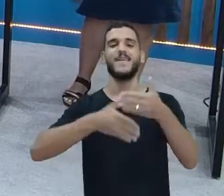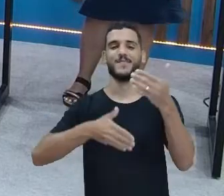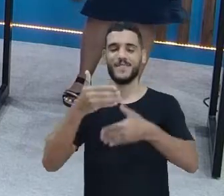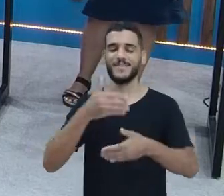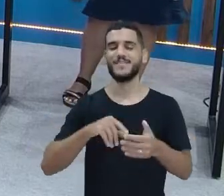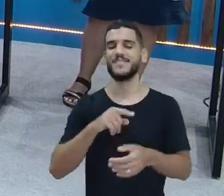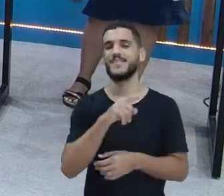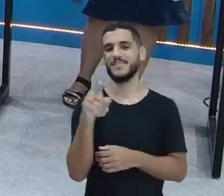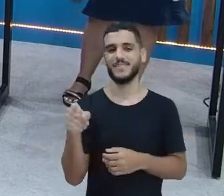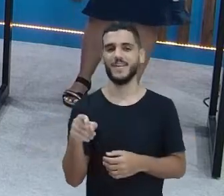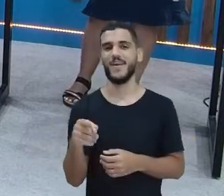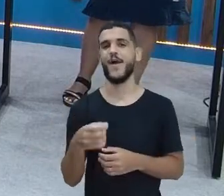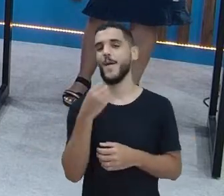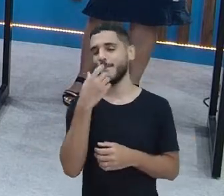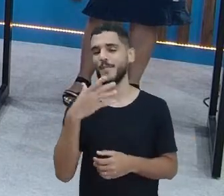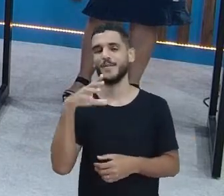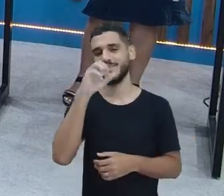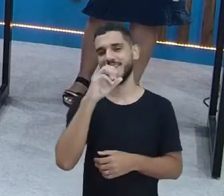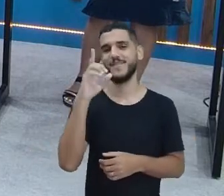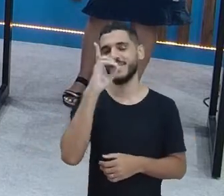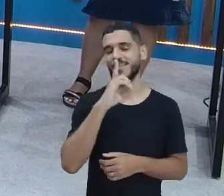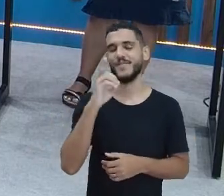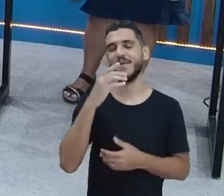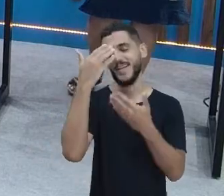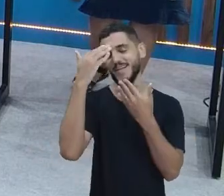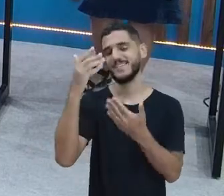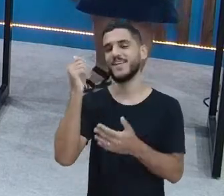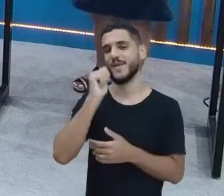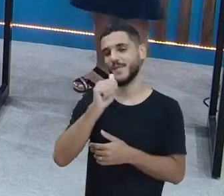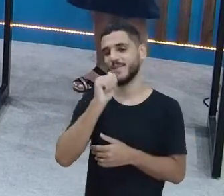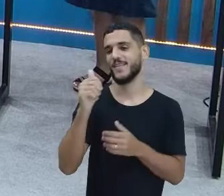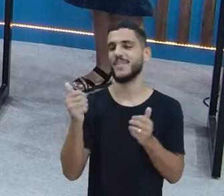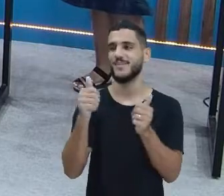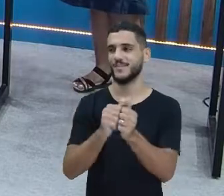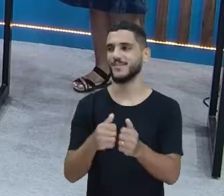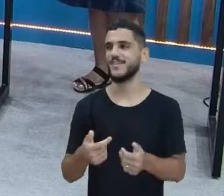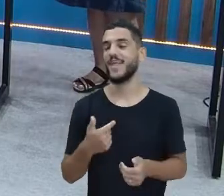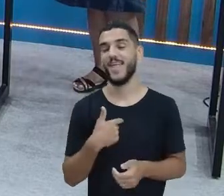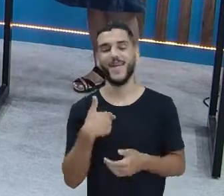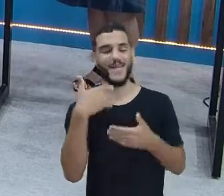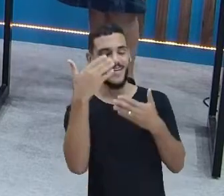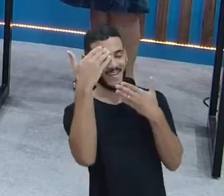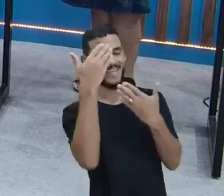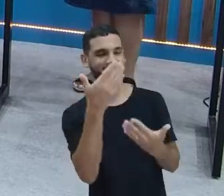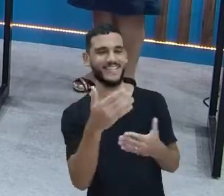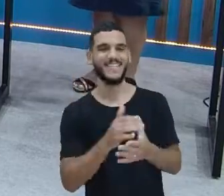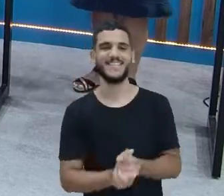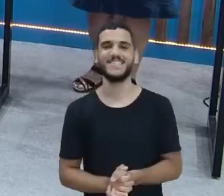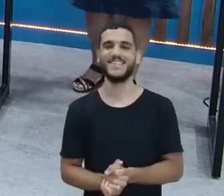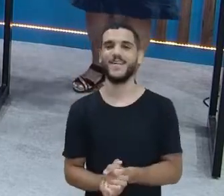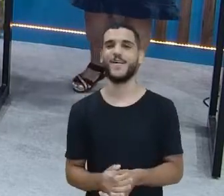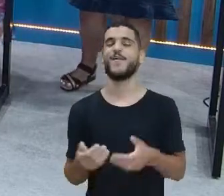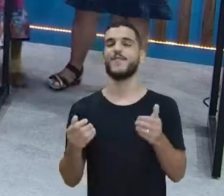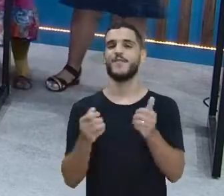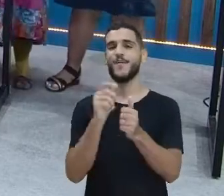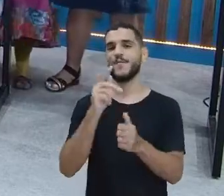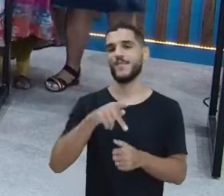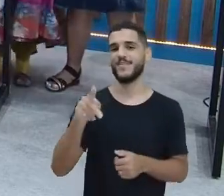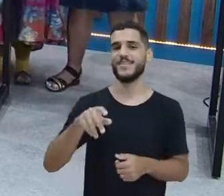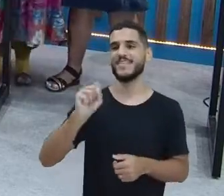participação. Né? Um excelente final de semana. Agradecer também as meninas aqui, a companhia. Eu é que agradeço, né? Olha. É de professora, Sandra,